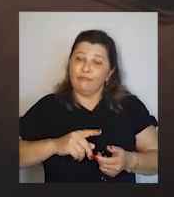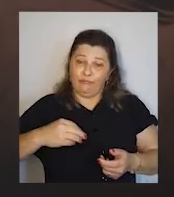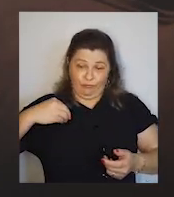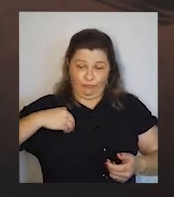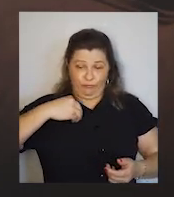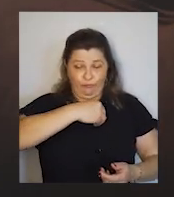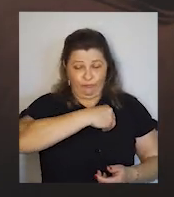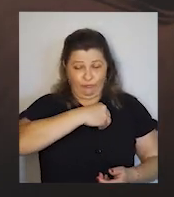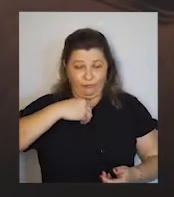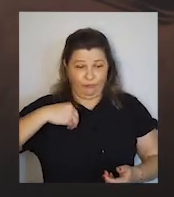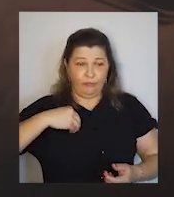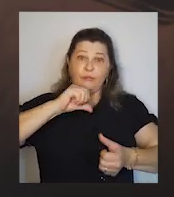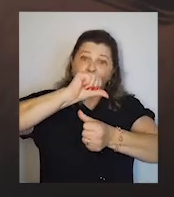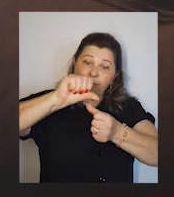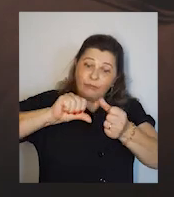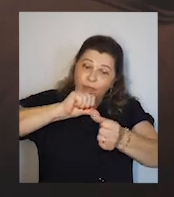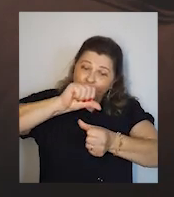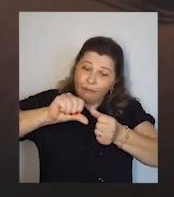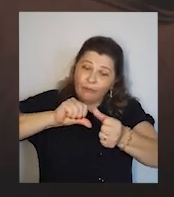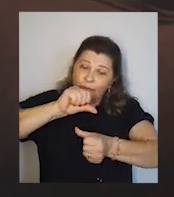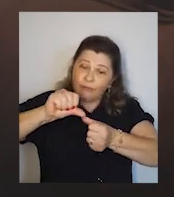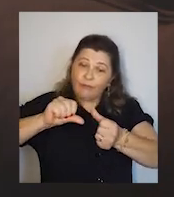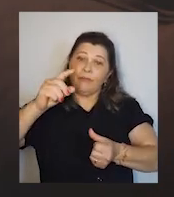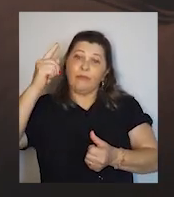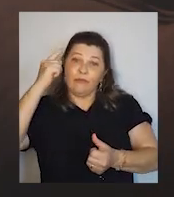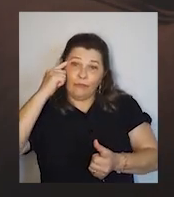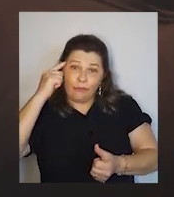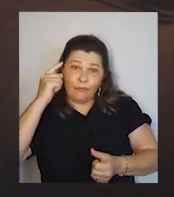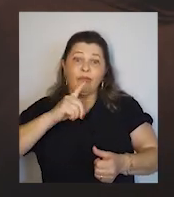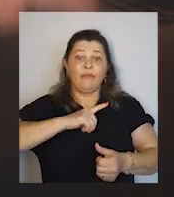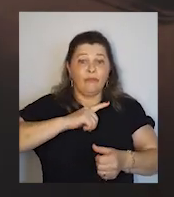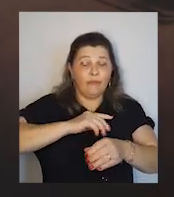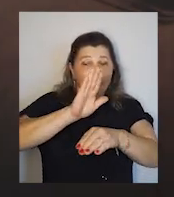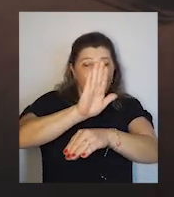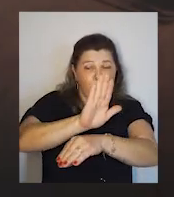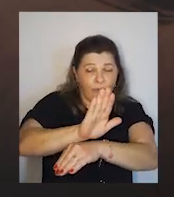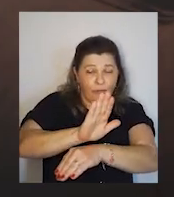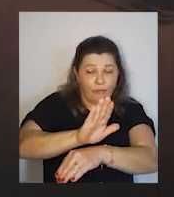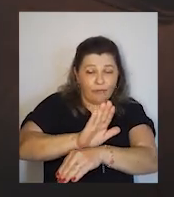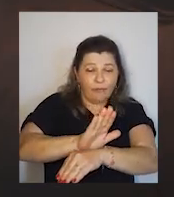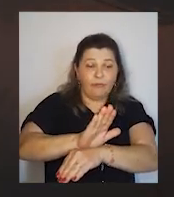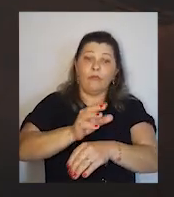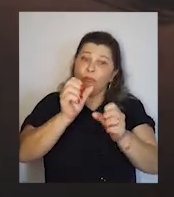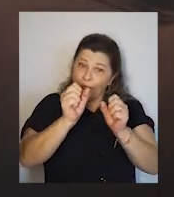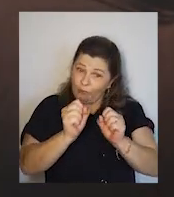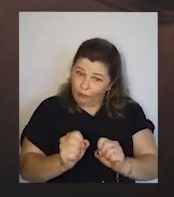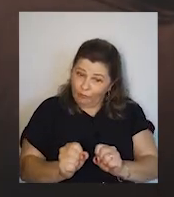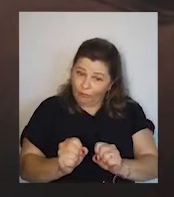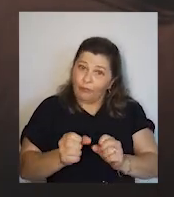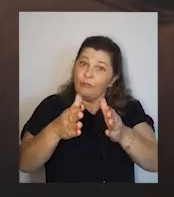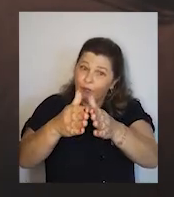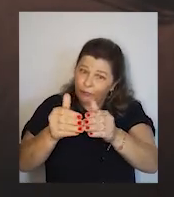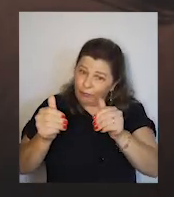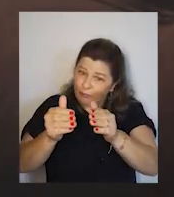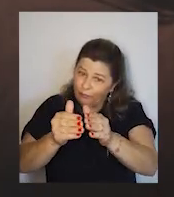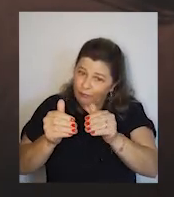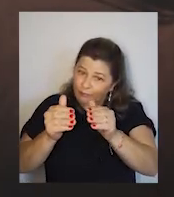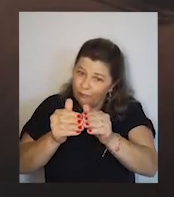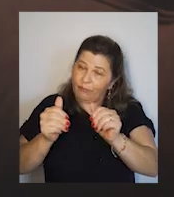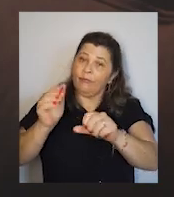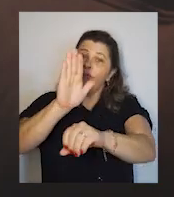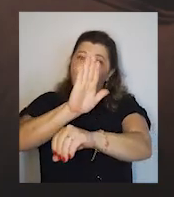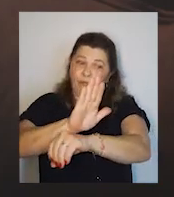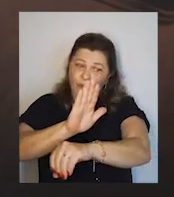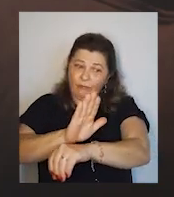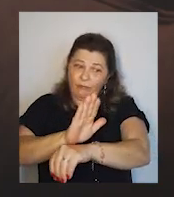daí assim ele já foi mudando o pensamento dele. Não, tem ajuda, eu posso recorrer a essa ajuda, né?